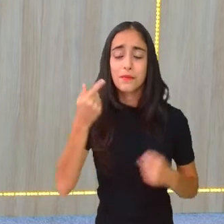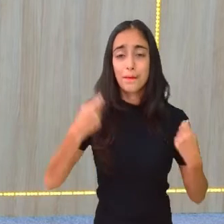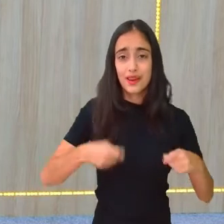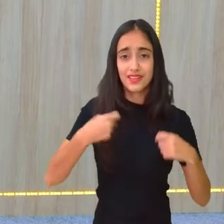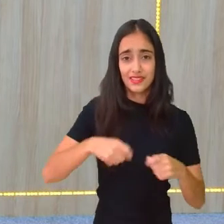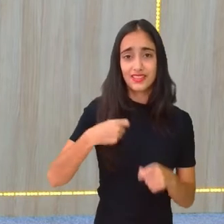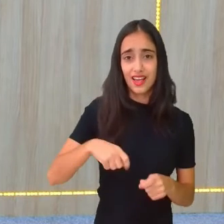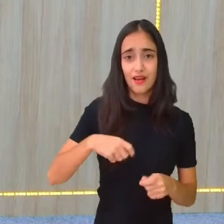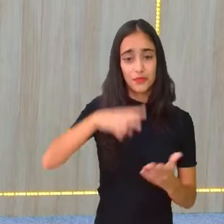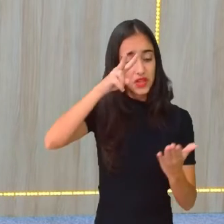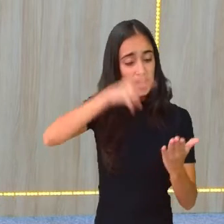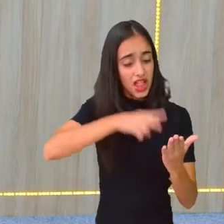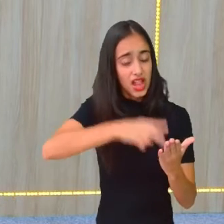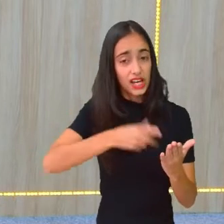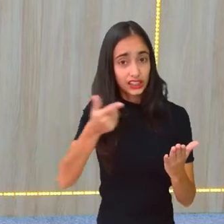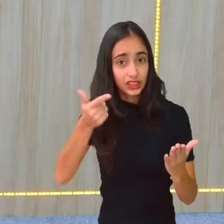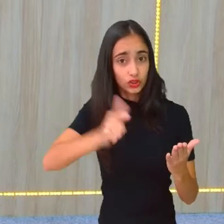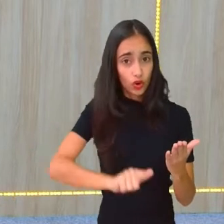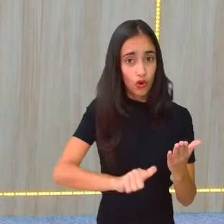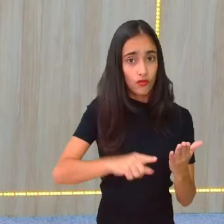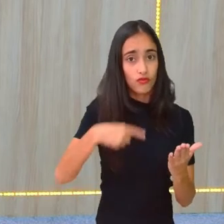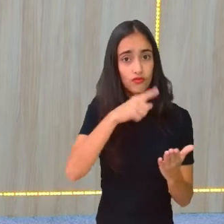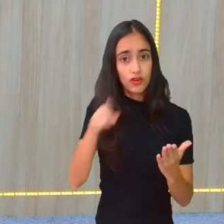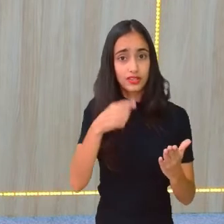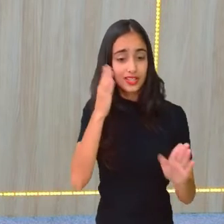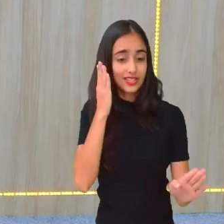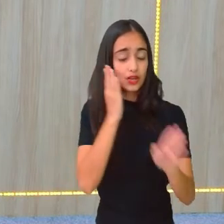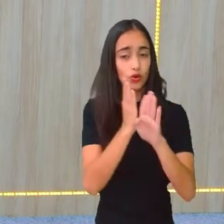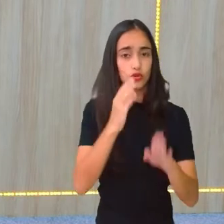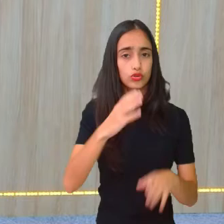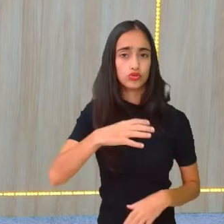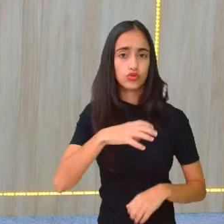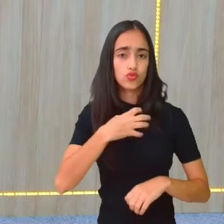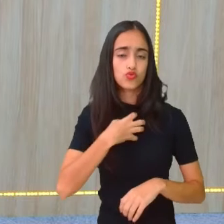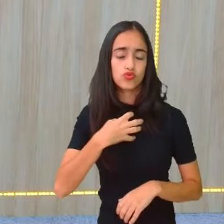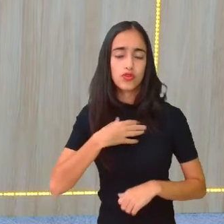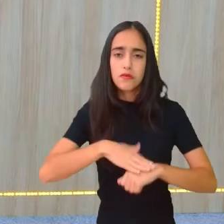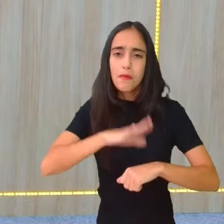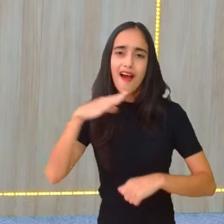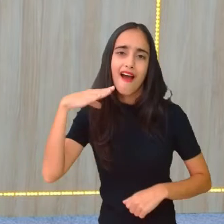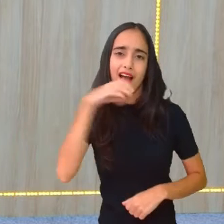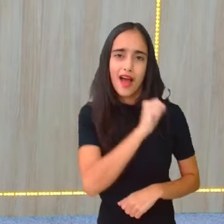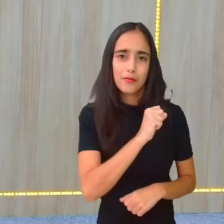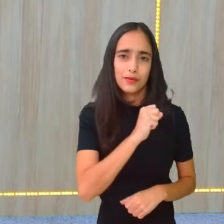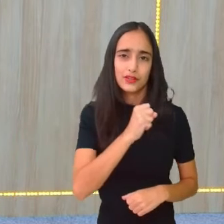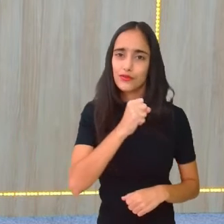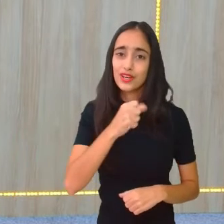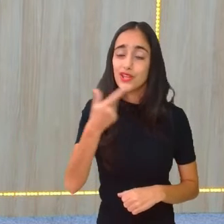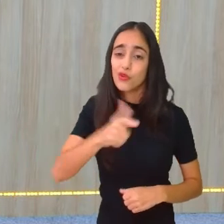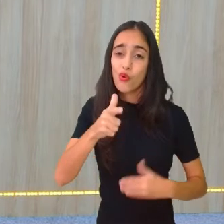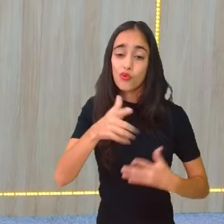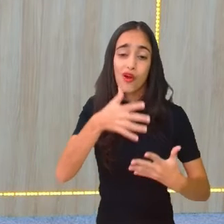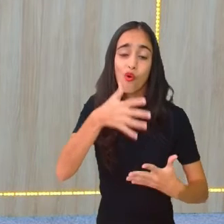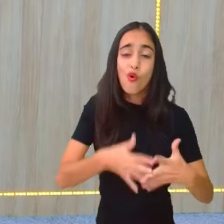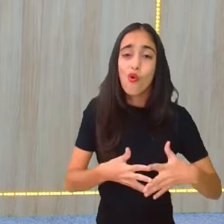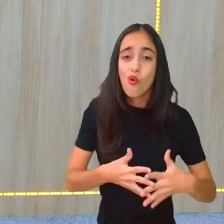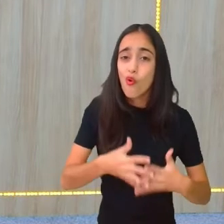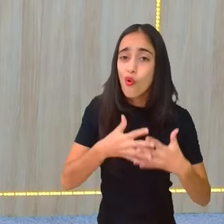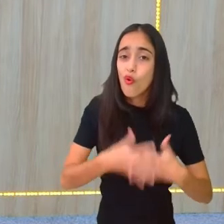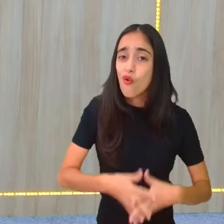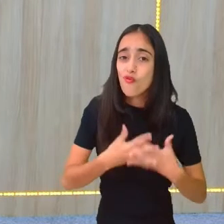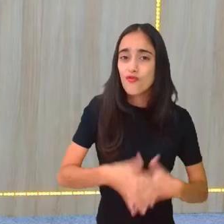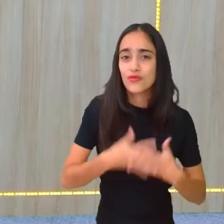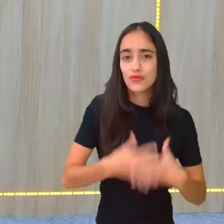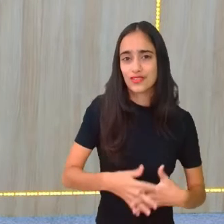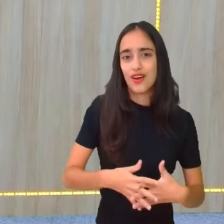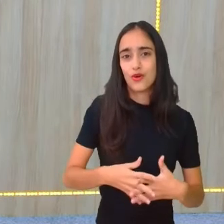né, e aí de forma mais formal, você não confundirá as partes do texto entre aquilo que foi você